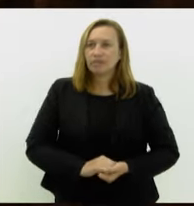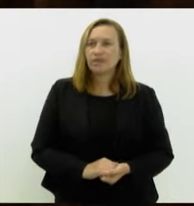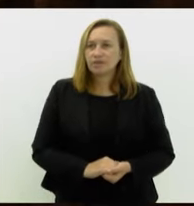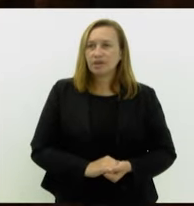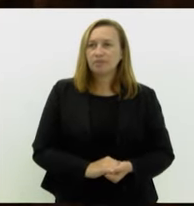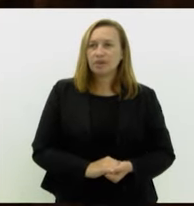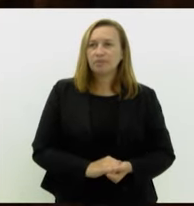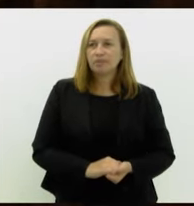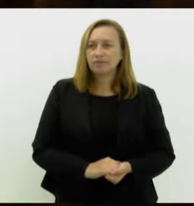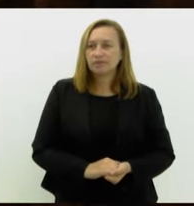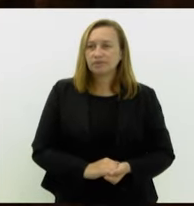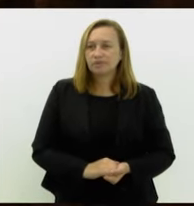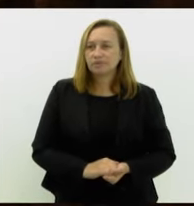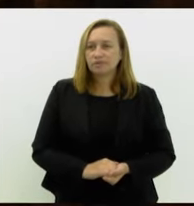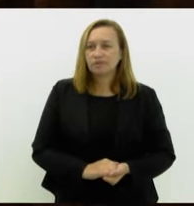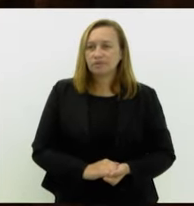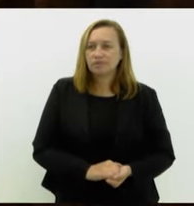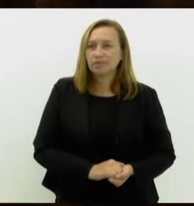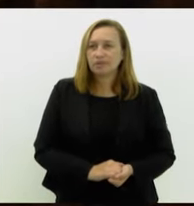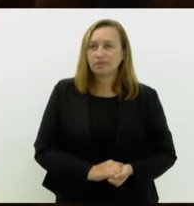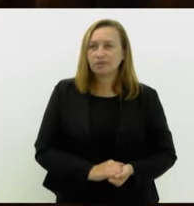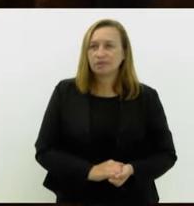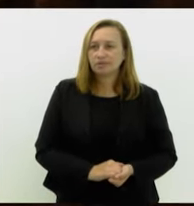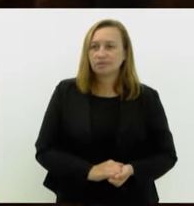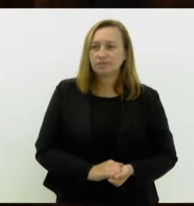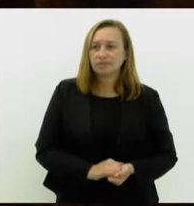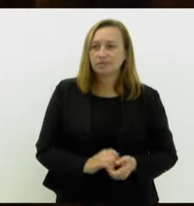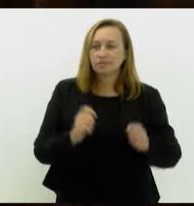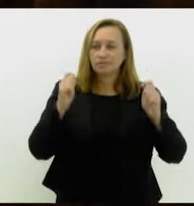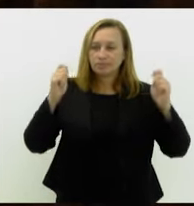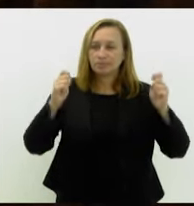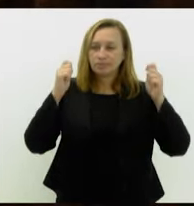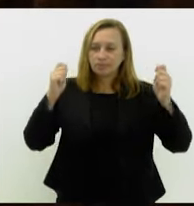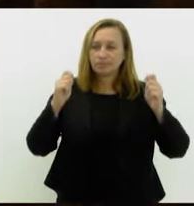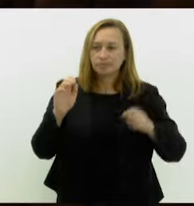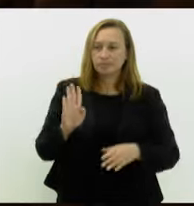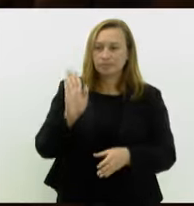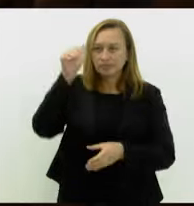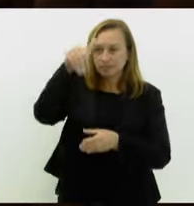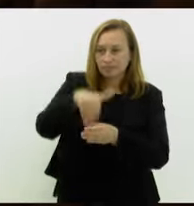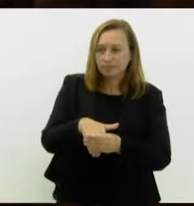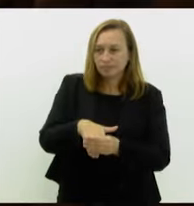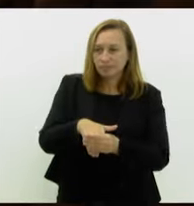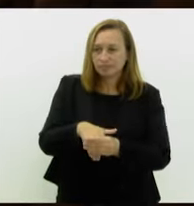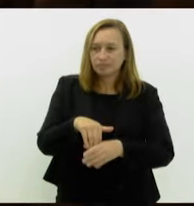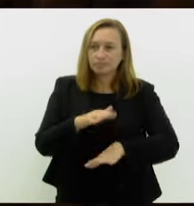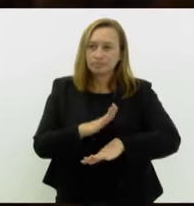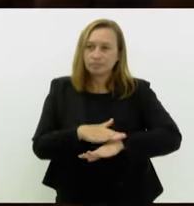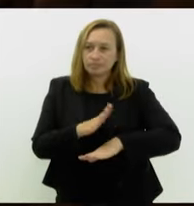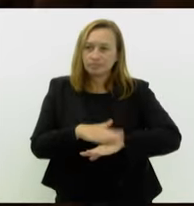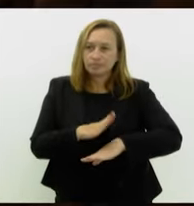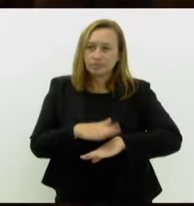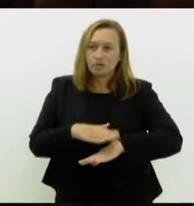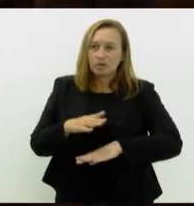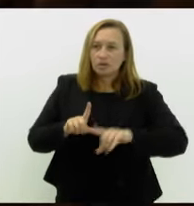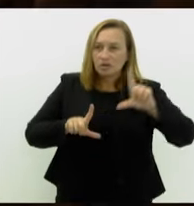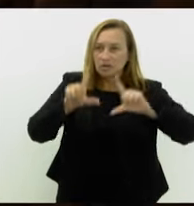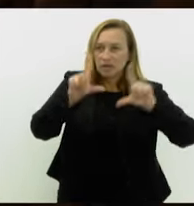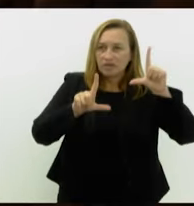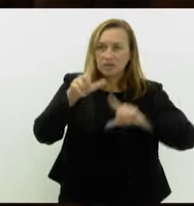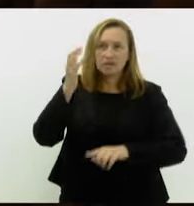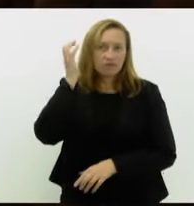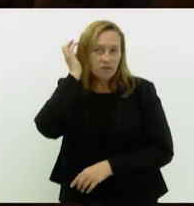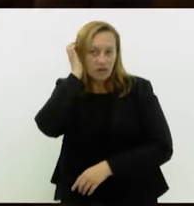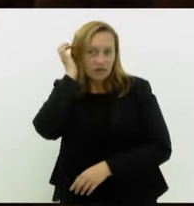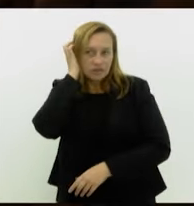dinheiro o tempo de propaganda eleitoral no rádio e na televisão e praticamente todo município brasileiro tem um